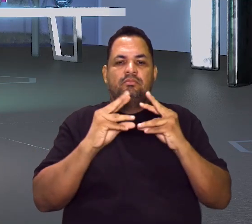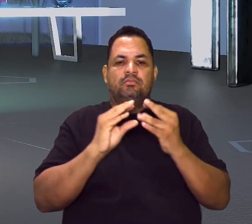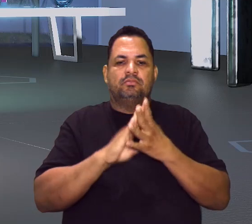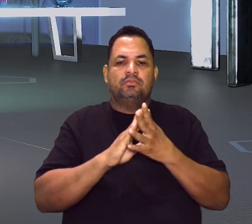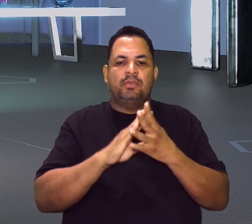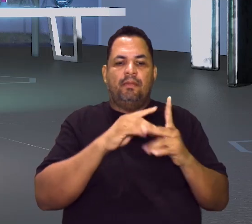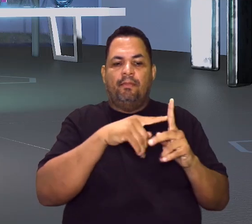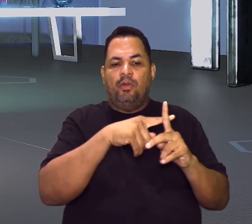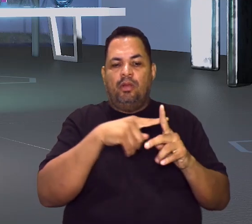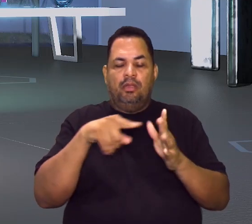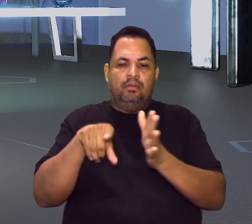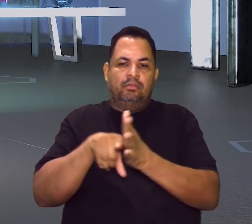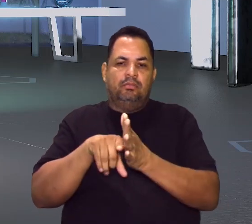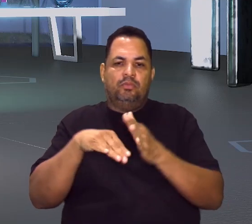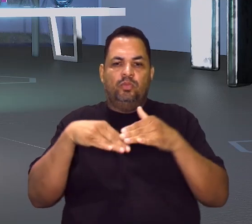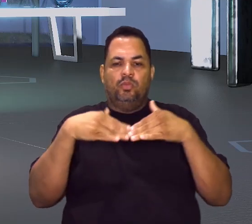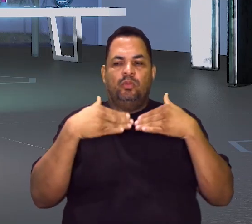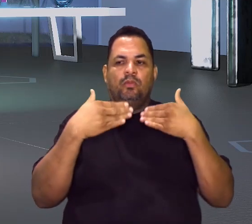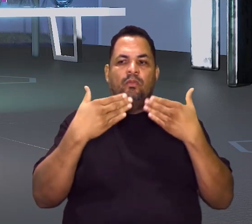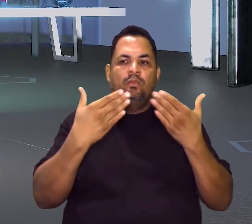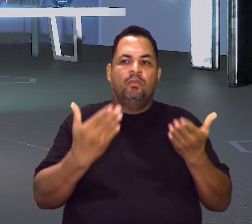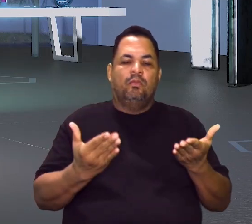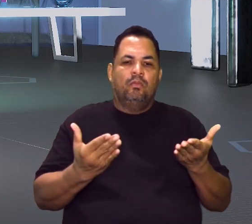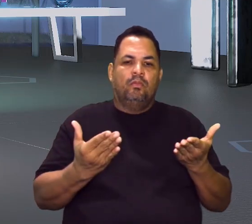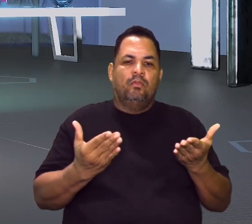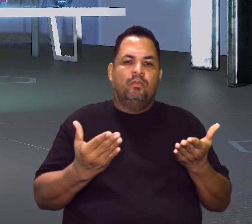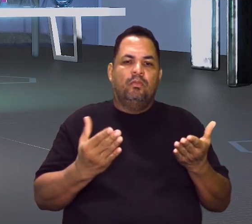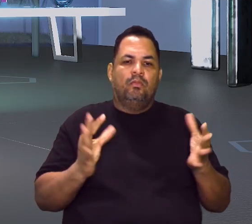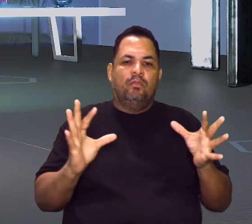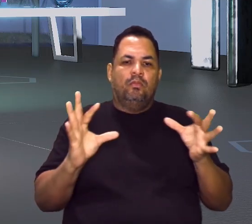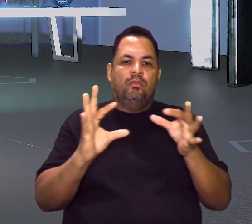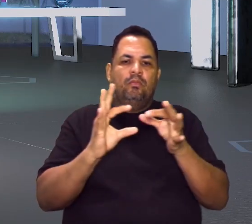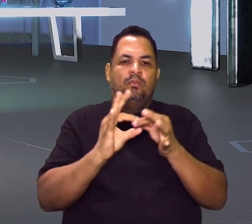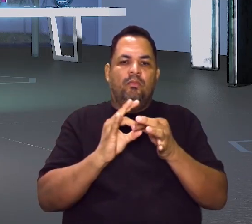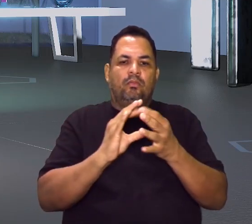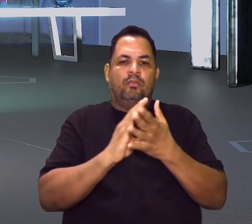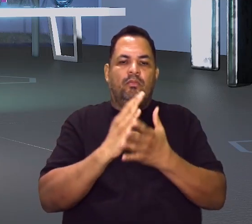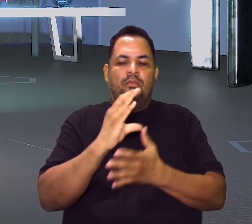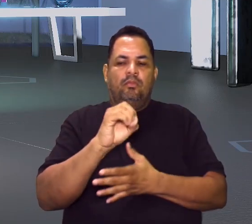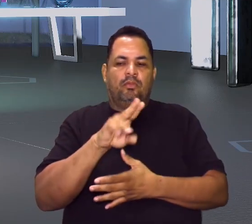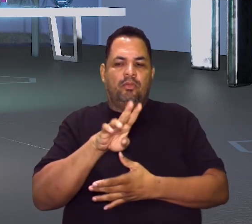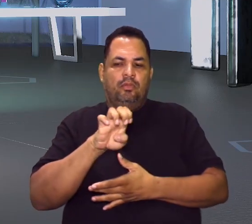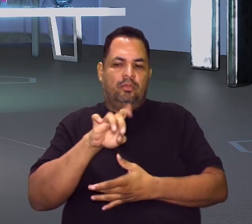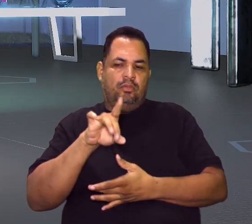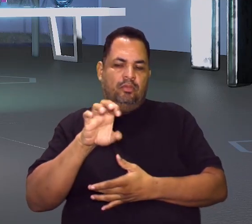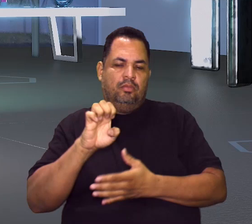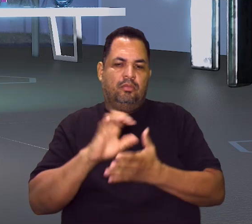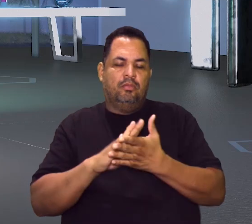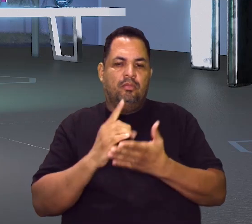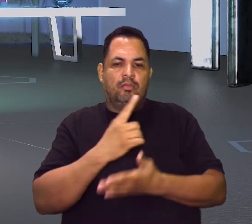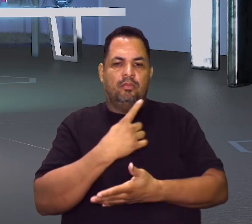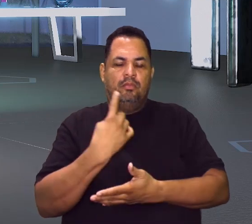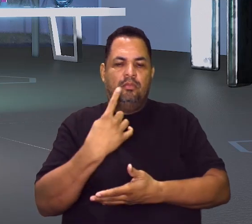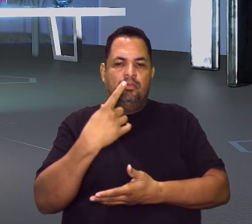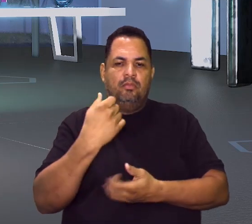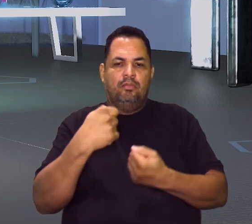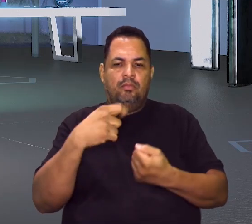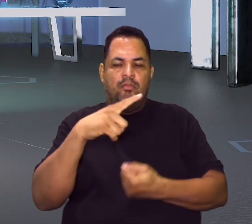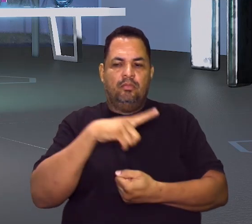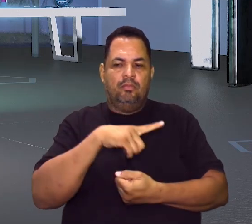completamente polar. Quando trata-se de ligação covalente, nós podemos